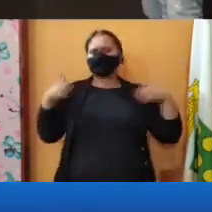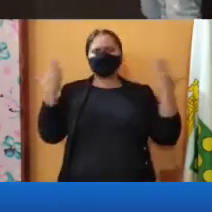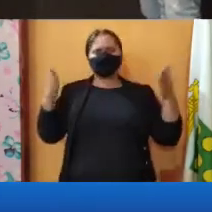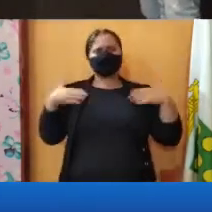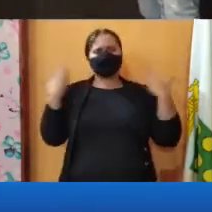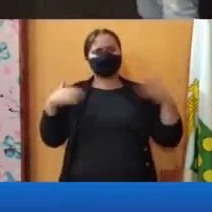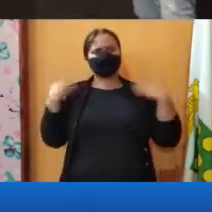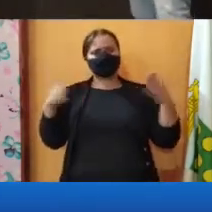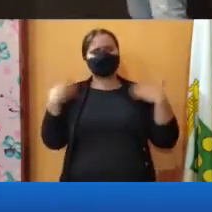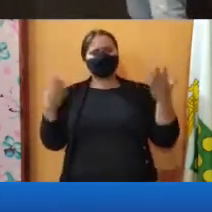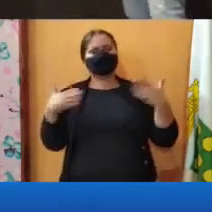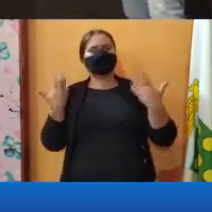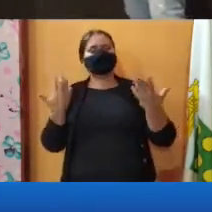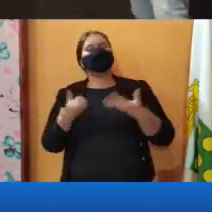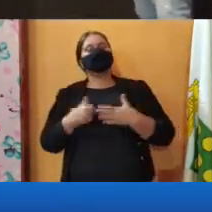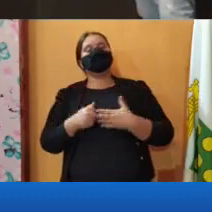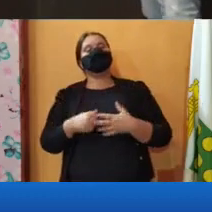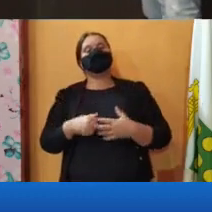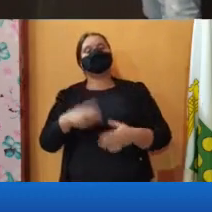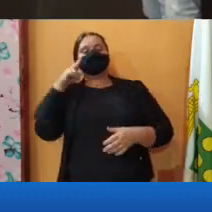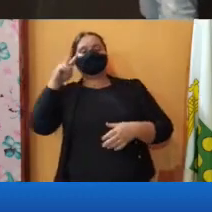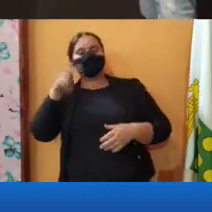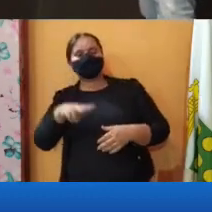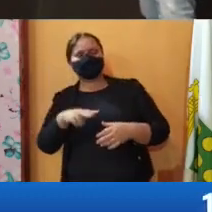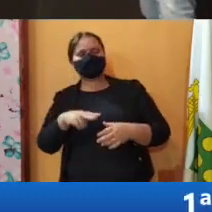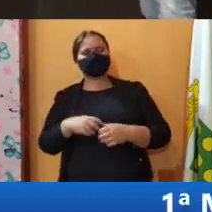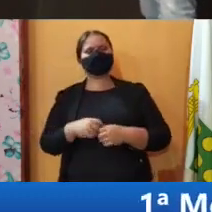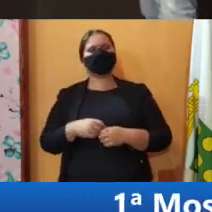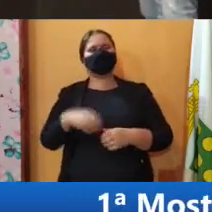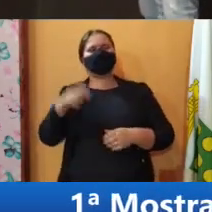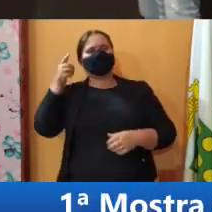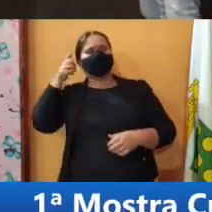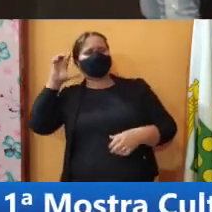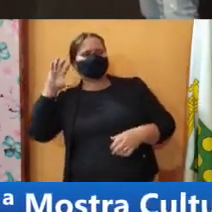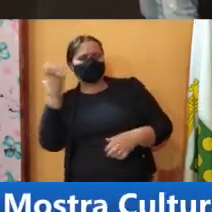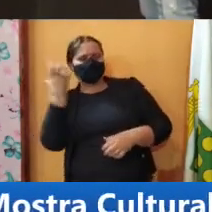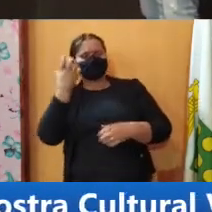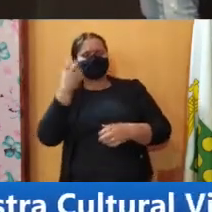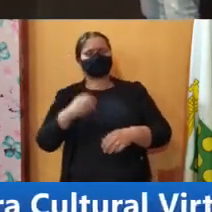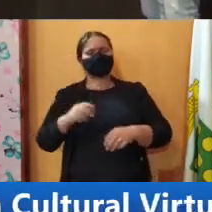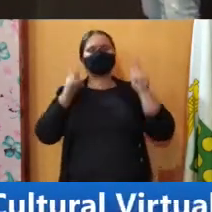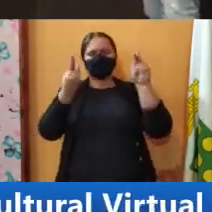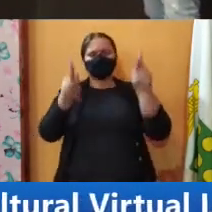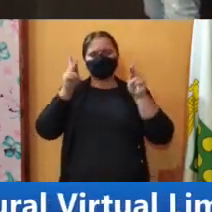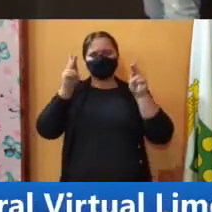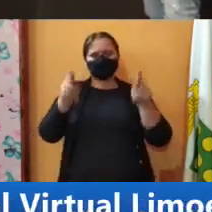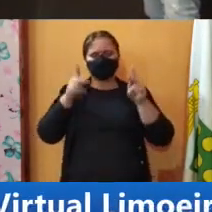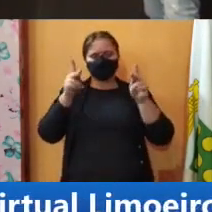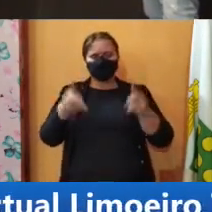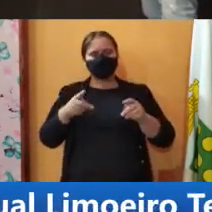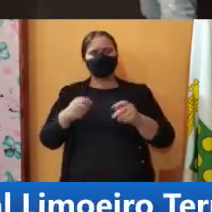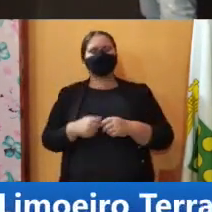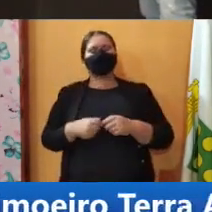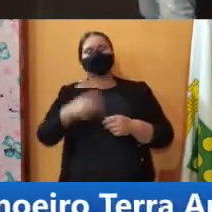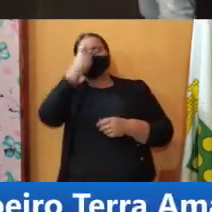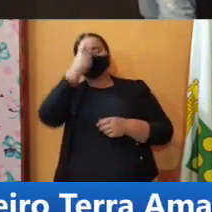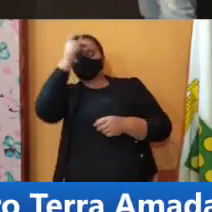muito entusiasmado com o que a gente está vendo e assistiu hoje, o que o povo da gente vai assistir esses